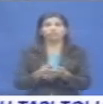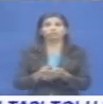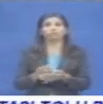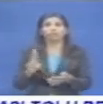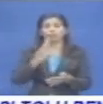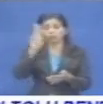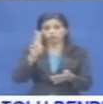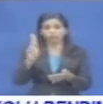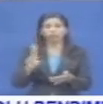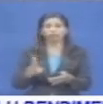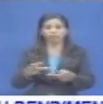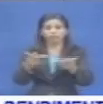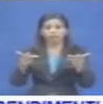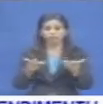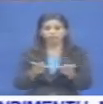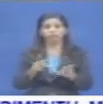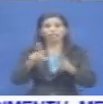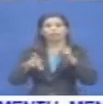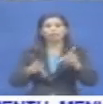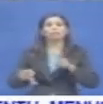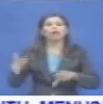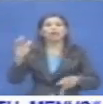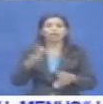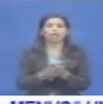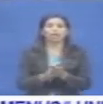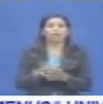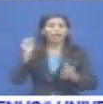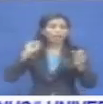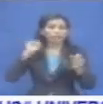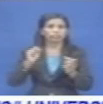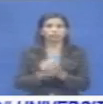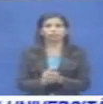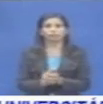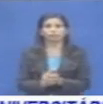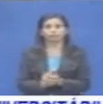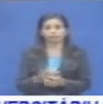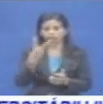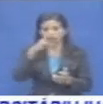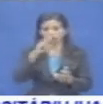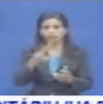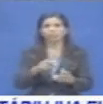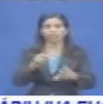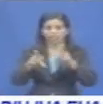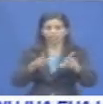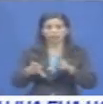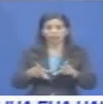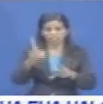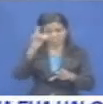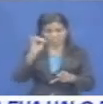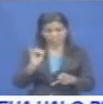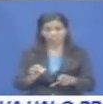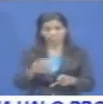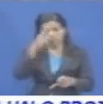utiliza falisai fatin turístico. Questão nessa e preocupação bota a comunidade Sira e a capital Dili,